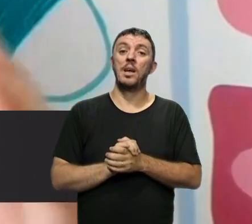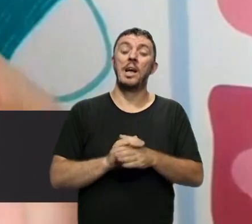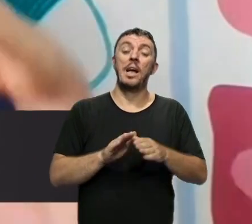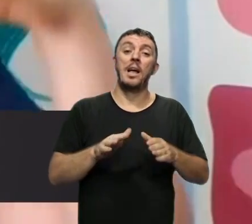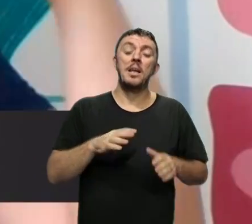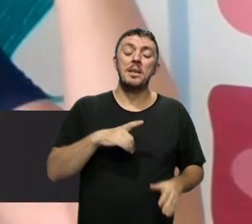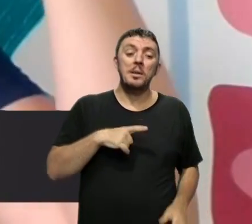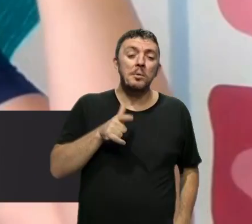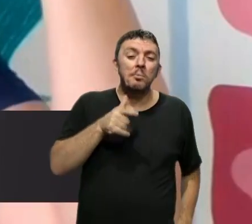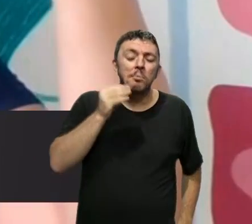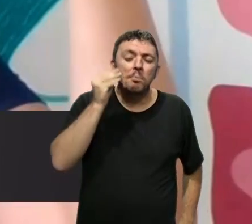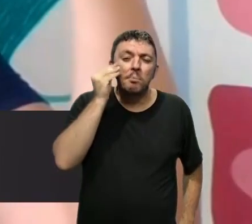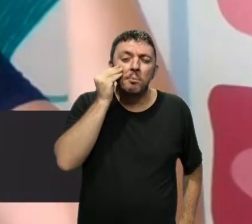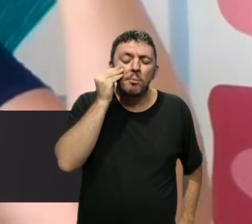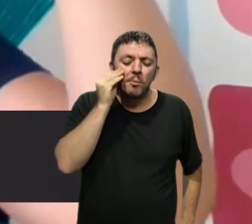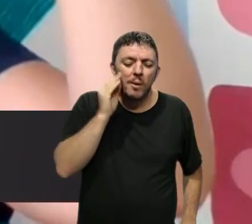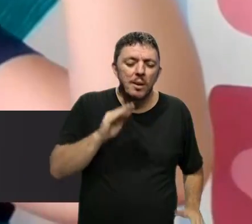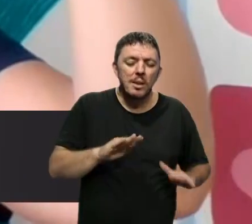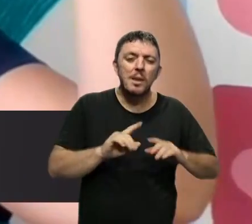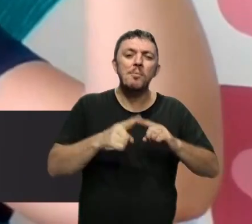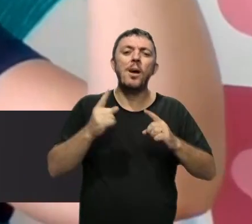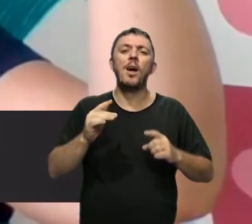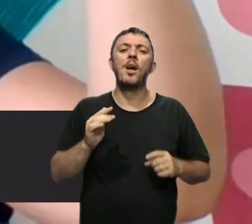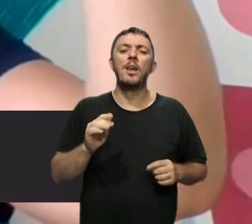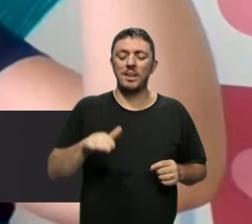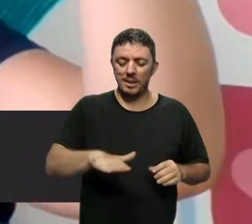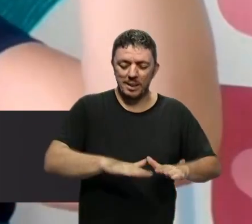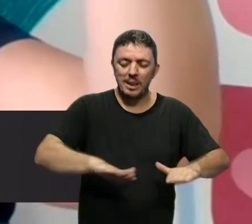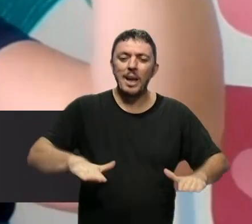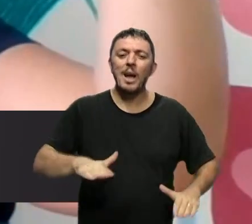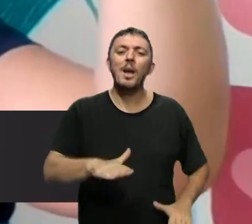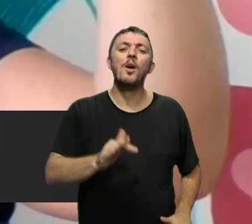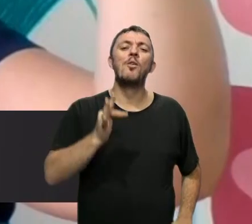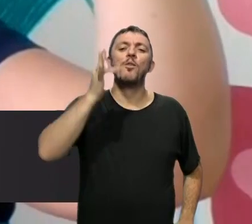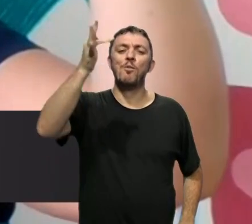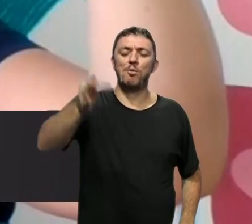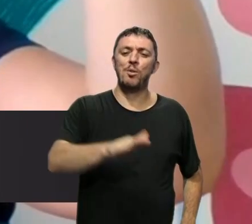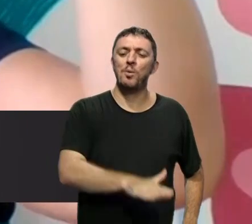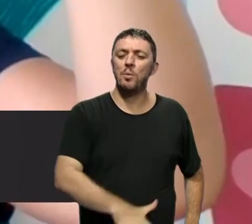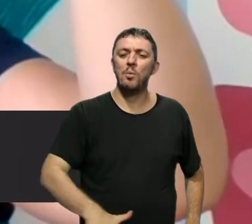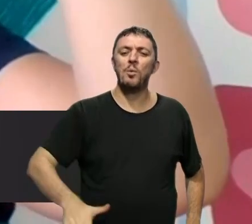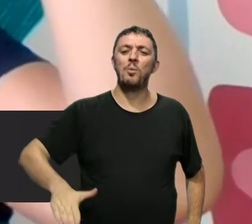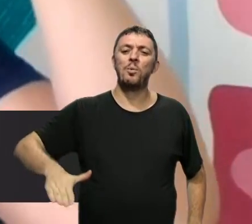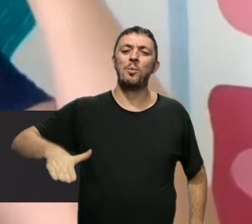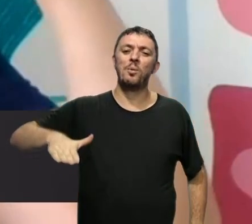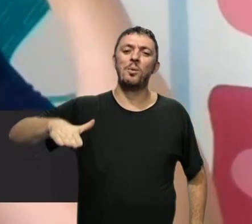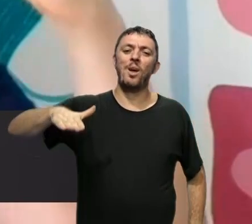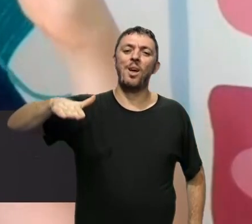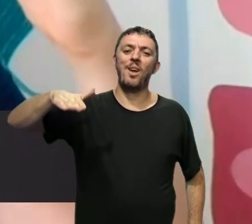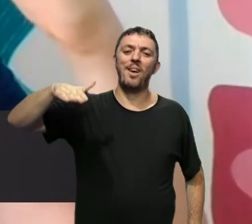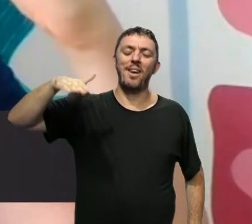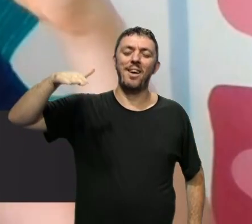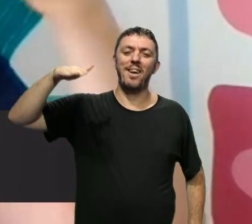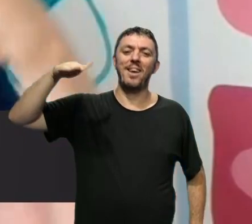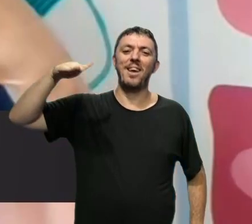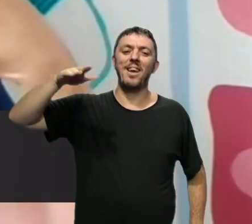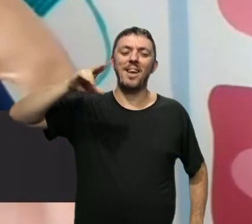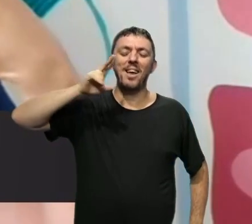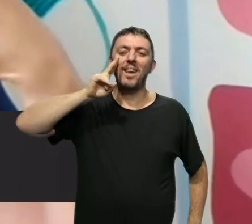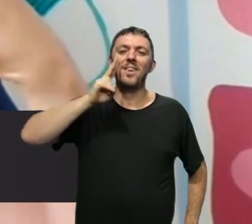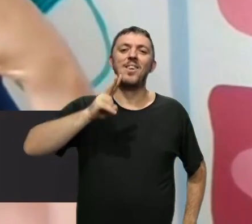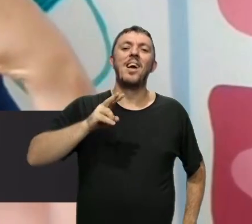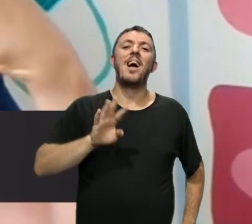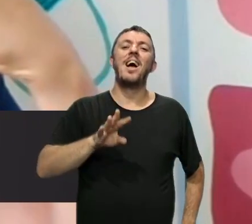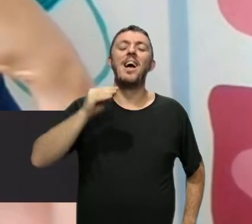tudo isso, quando ela crescer, quando ela estiver mais para frente, que for exigir uma abstração maior,